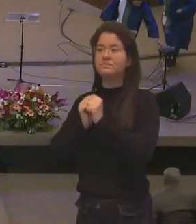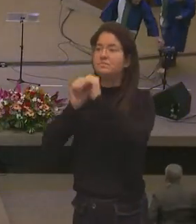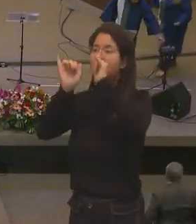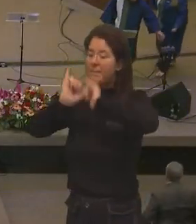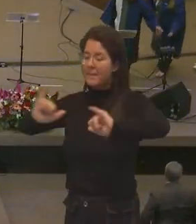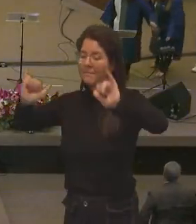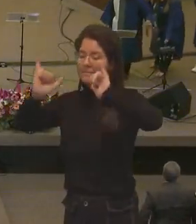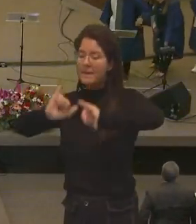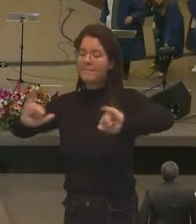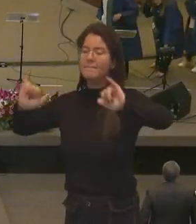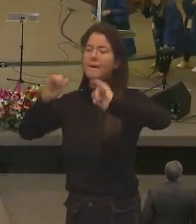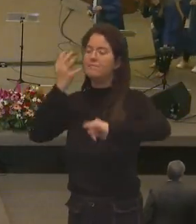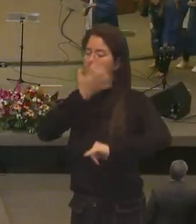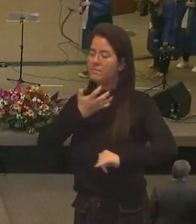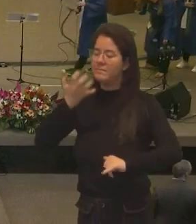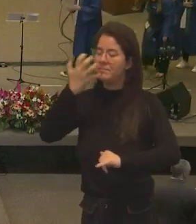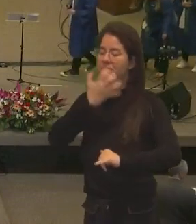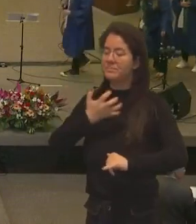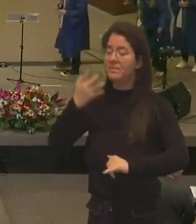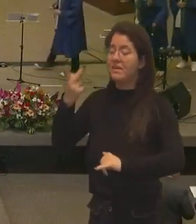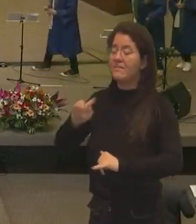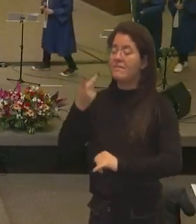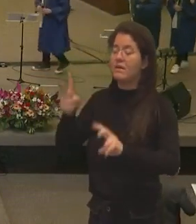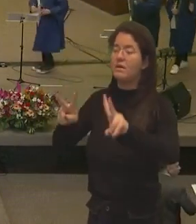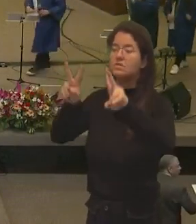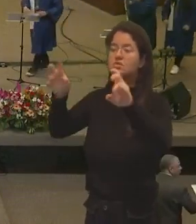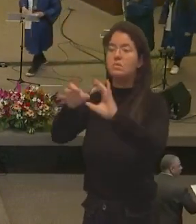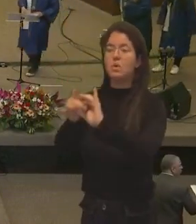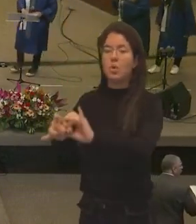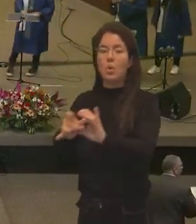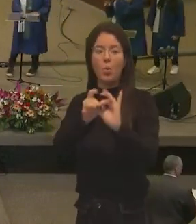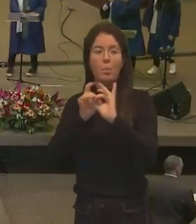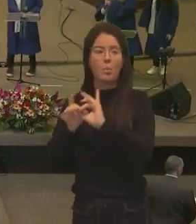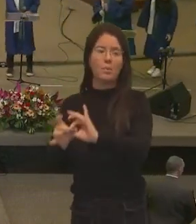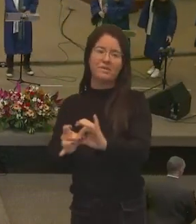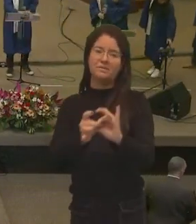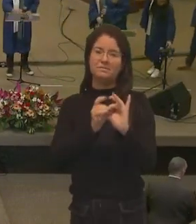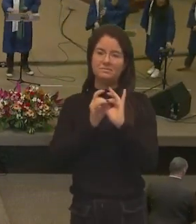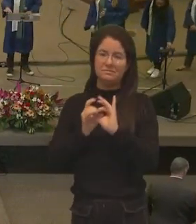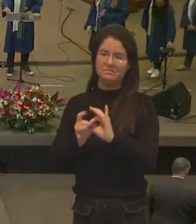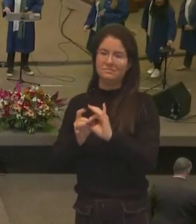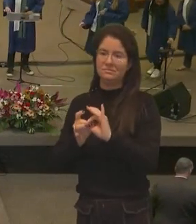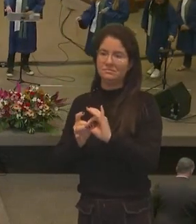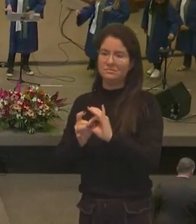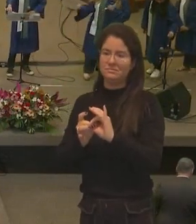declarando essa canção que fala sobre a comunhão, que seja essa a